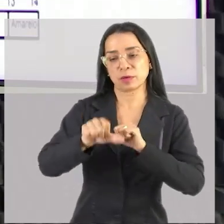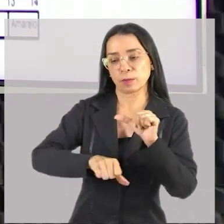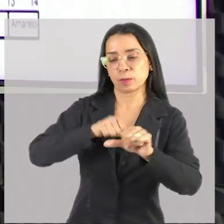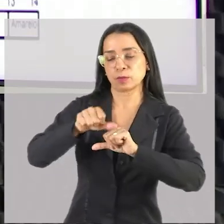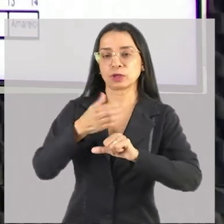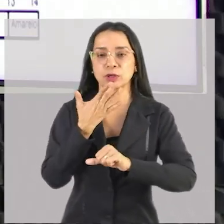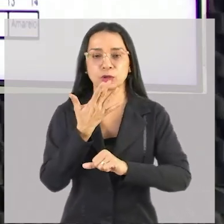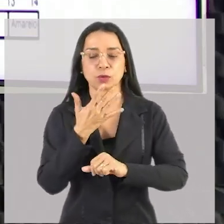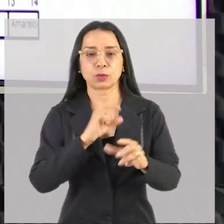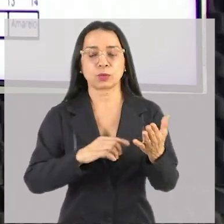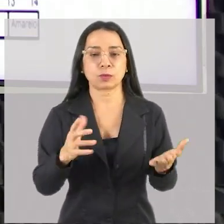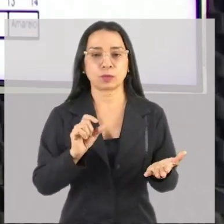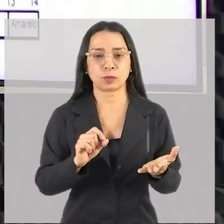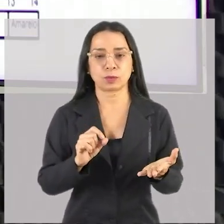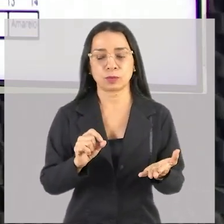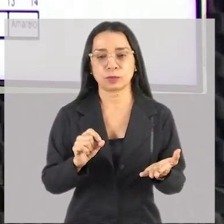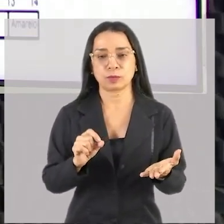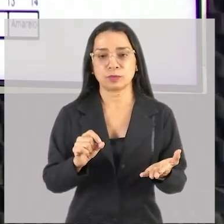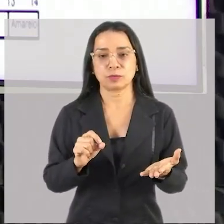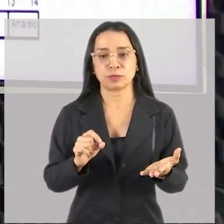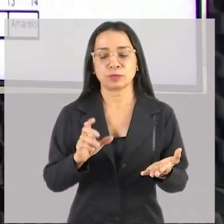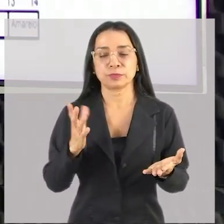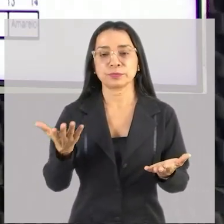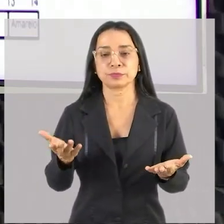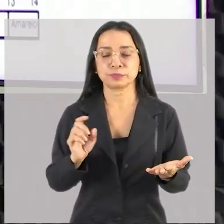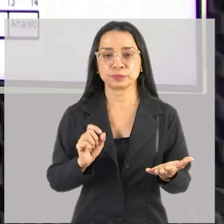uma base, tá certo?